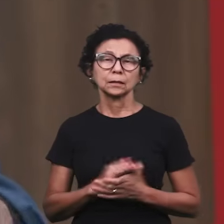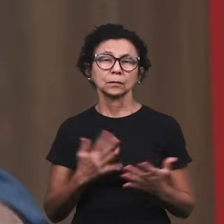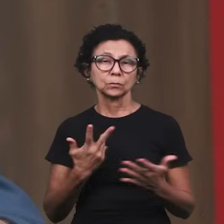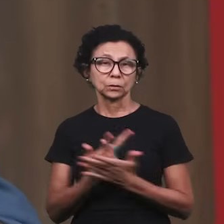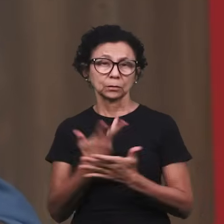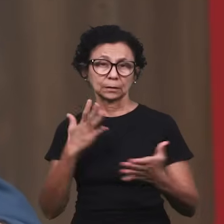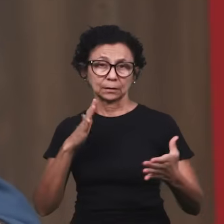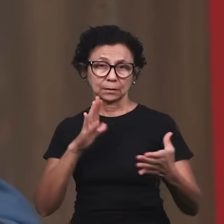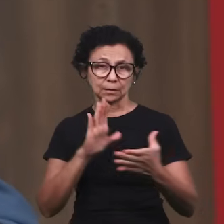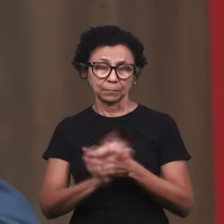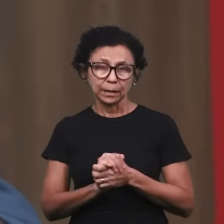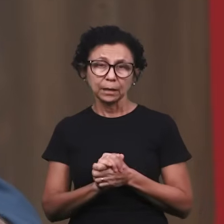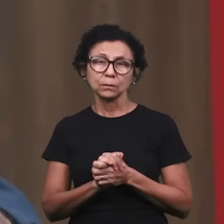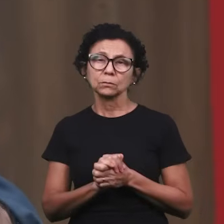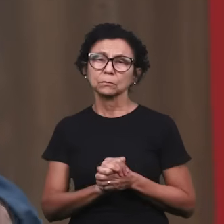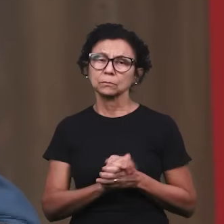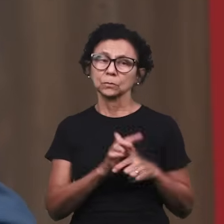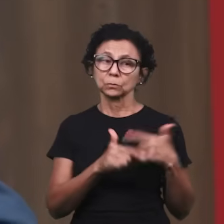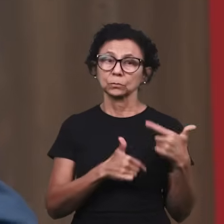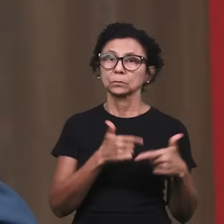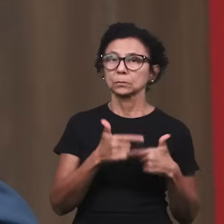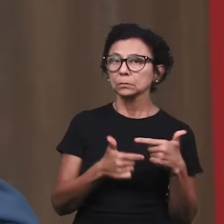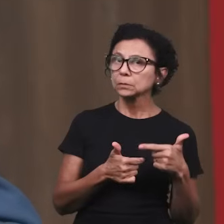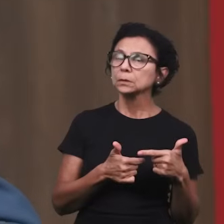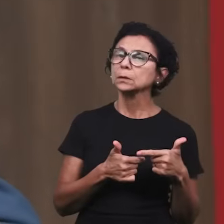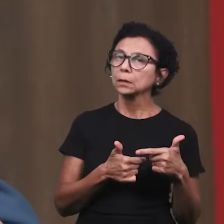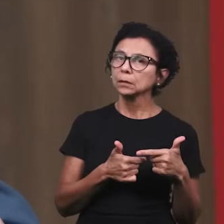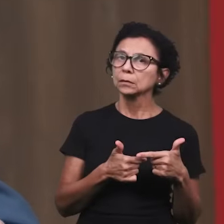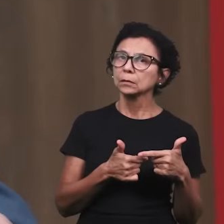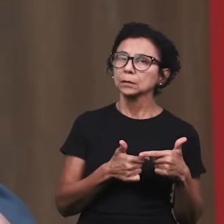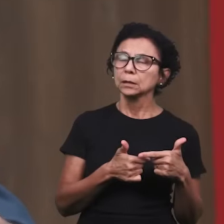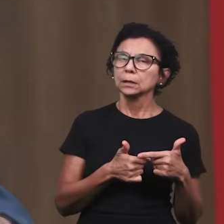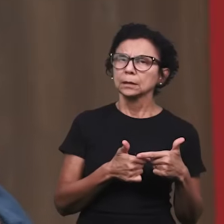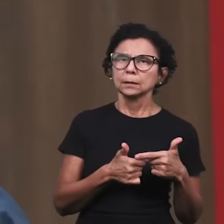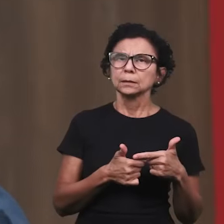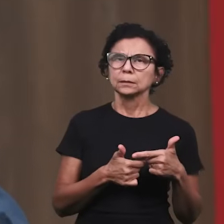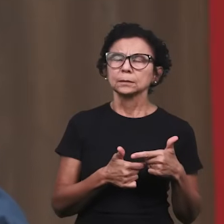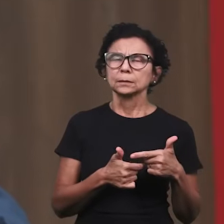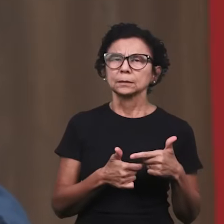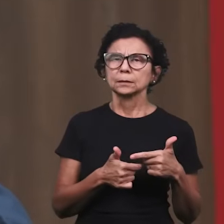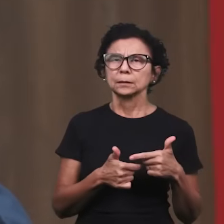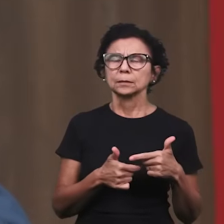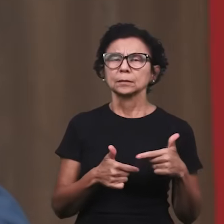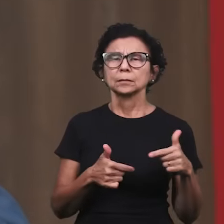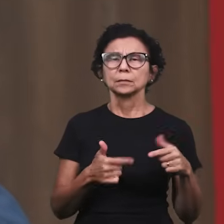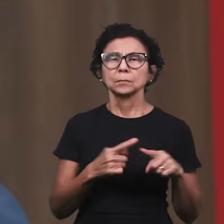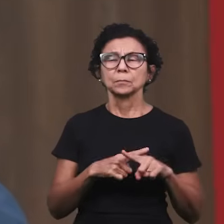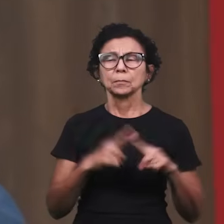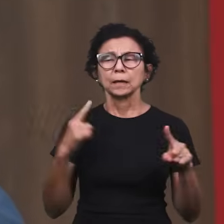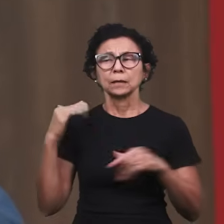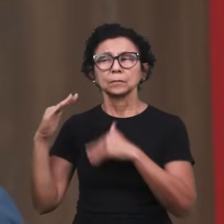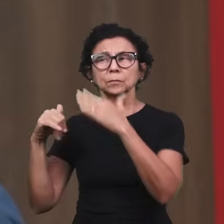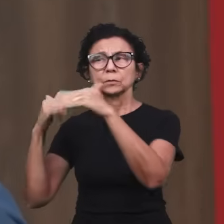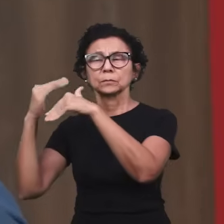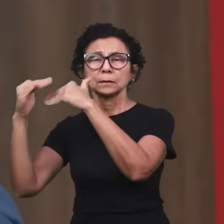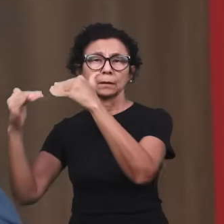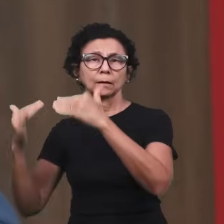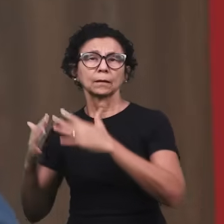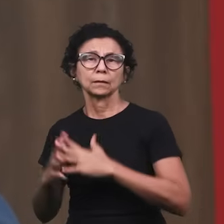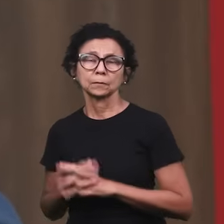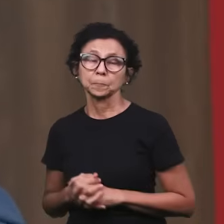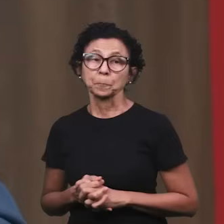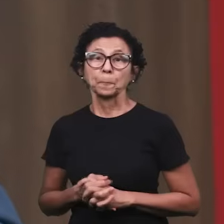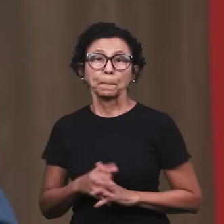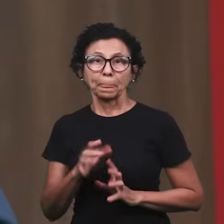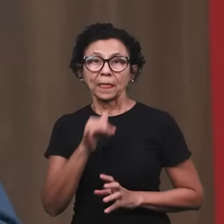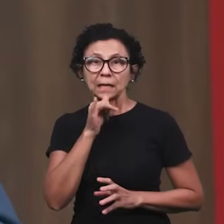onde ele vai prosperar, ele vai ter as batalhas, mas ele vai ser honrado. Muito bom. As pessoas podem até ver, observar,